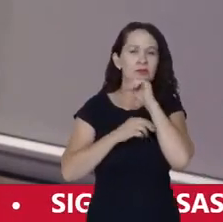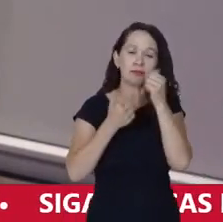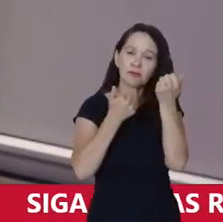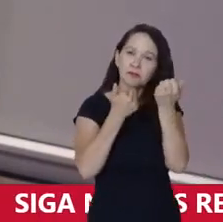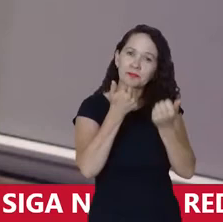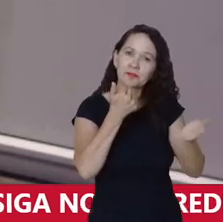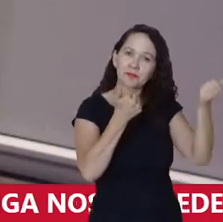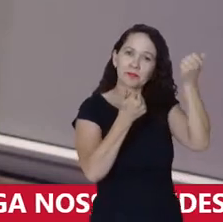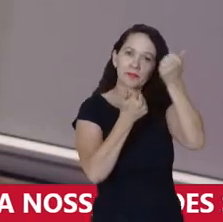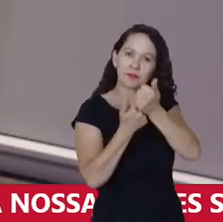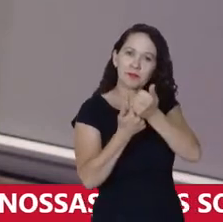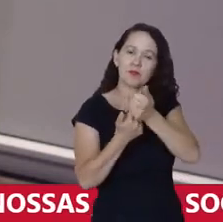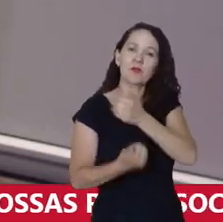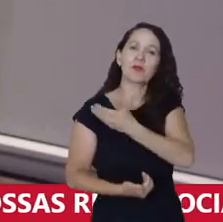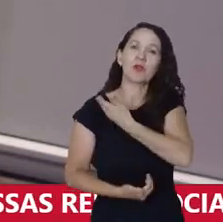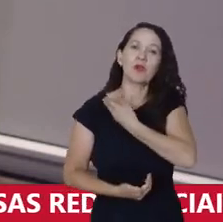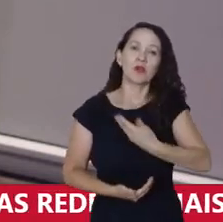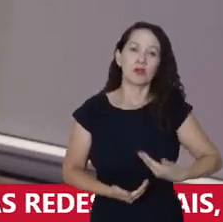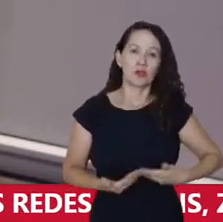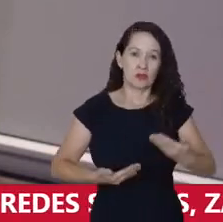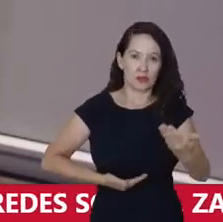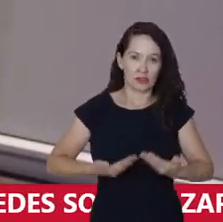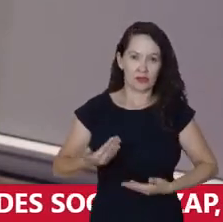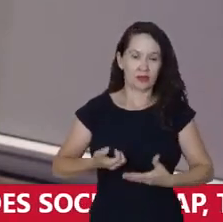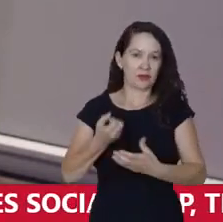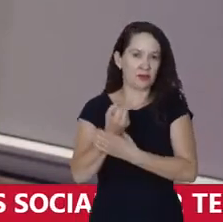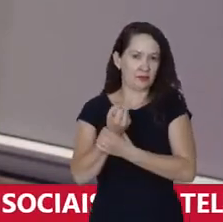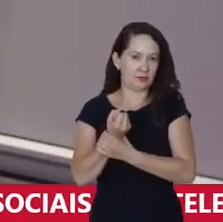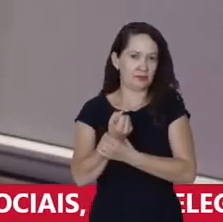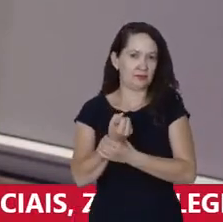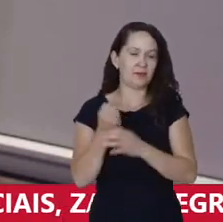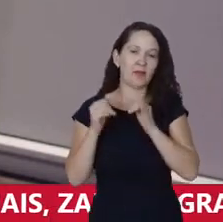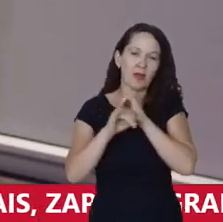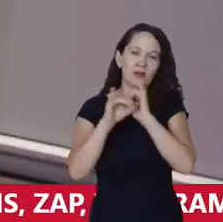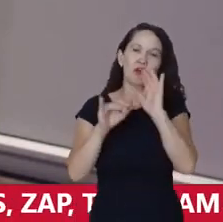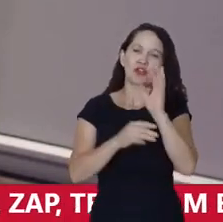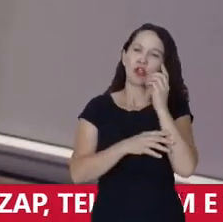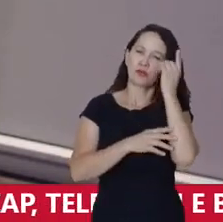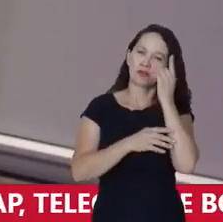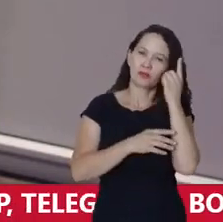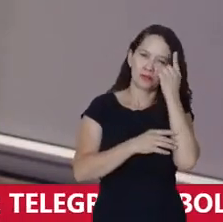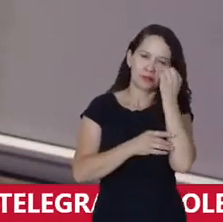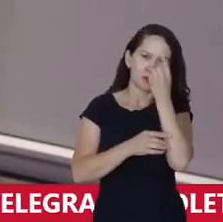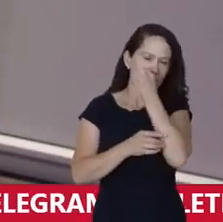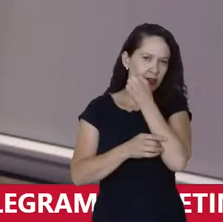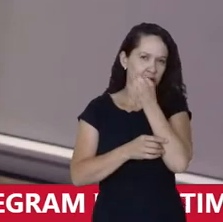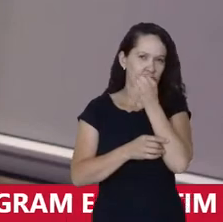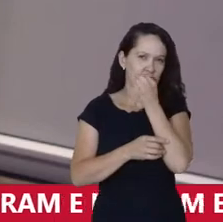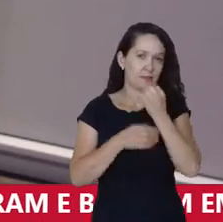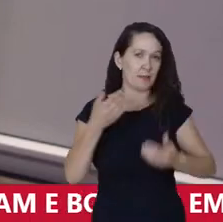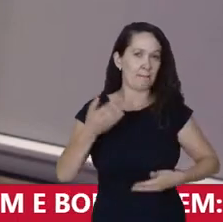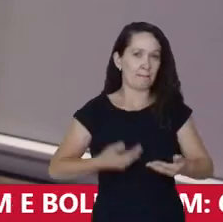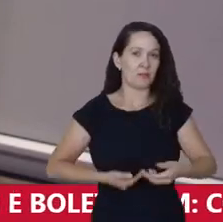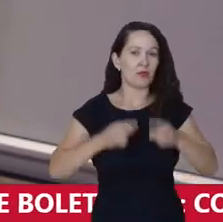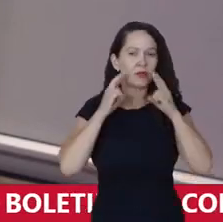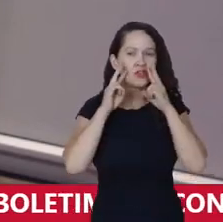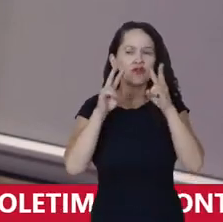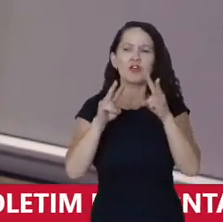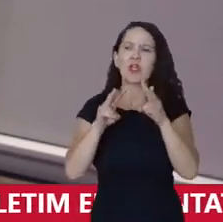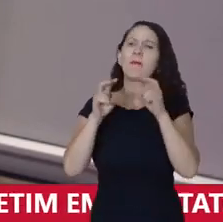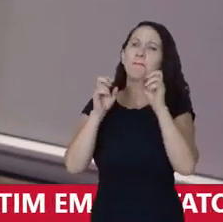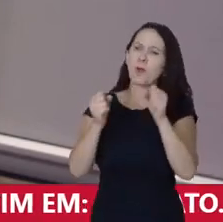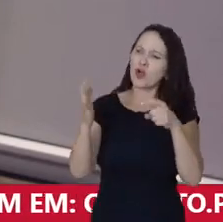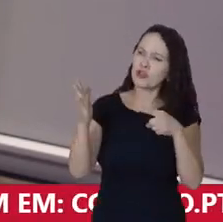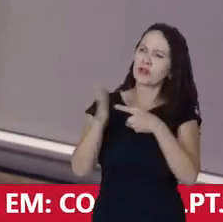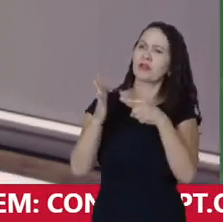substituir esse servidor que tem estabilidade, como disse o Bongás, que pode encarar os ministros e fazer